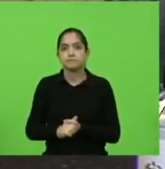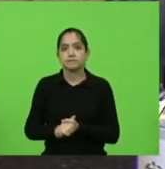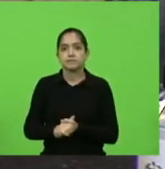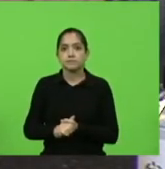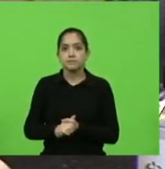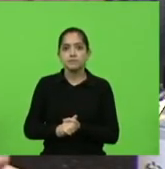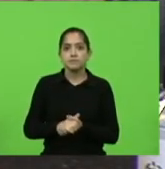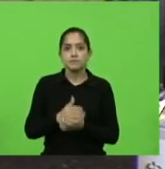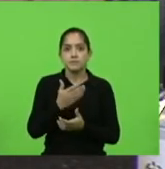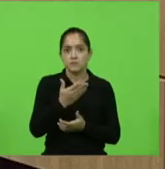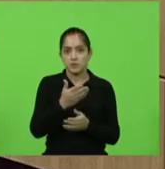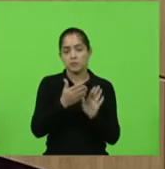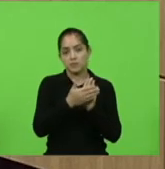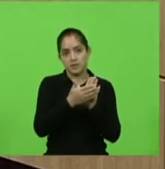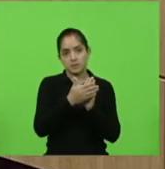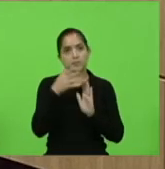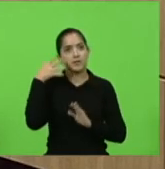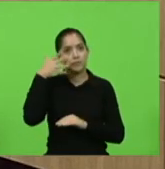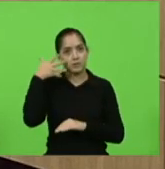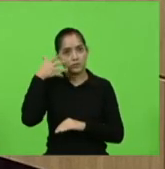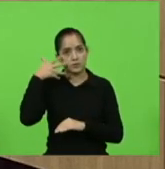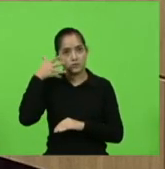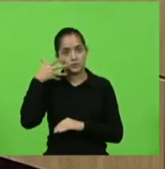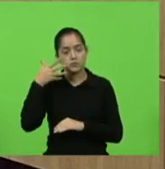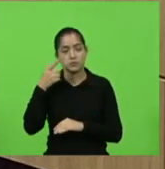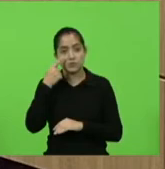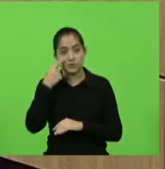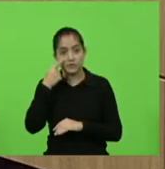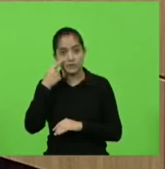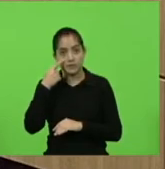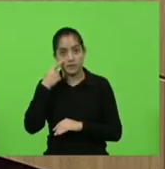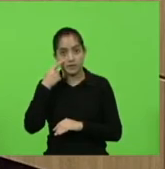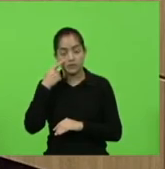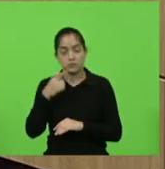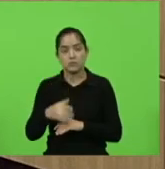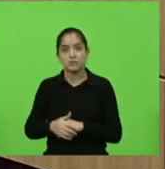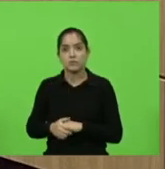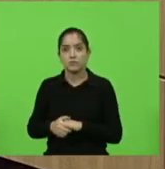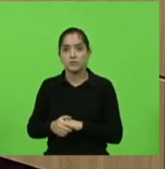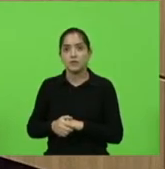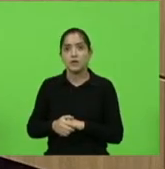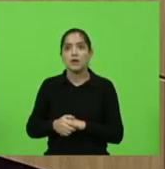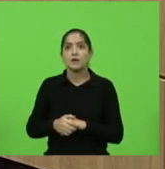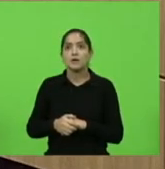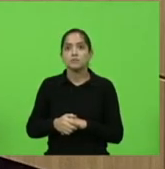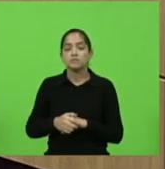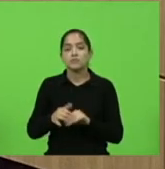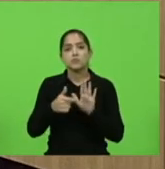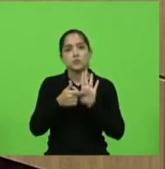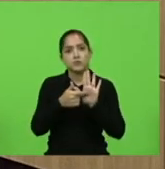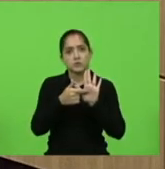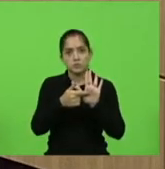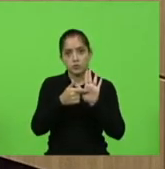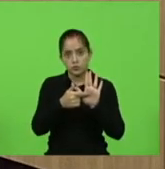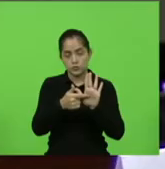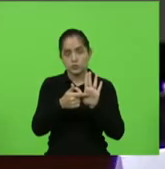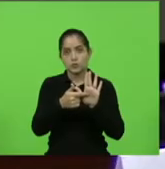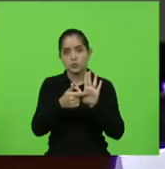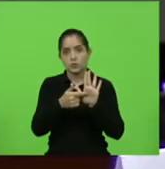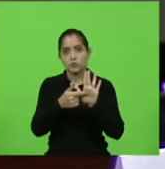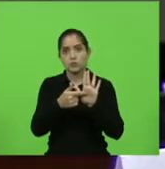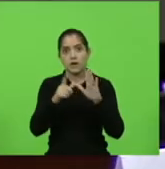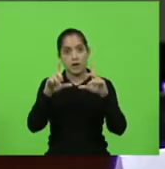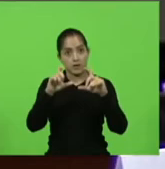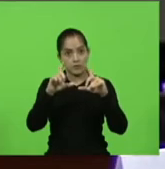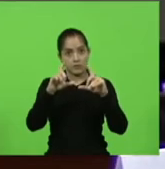Deputado, parabéns pela sua colocação. Eu estava vendo aqui as matérias que Vossa Excelência fala e a foto é